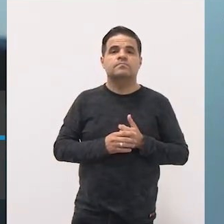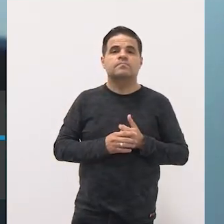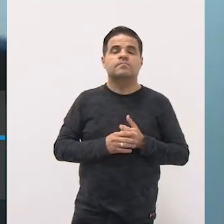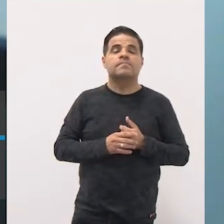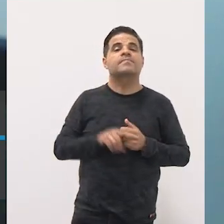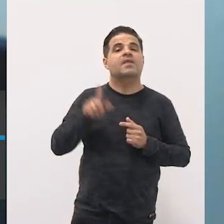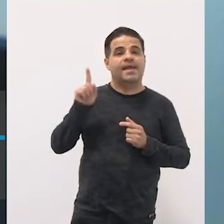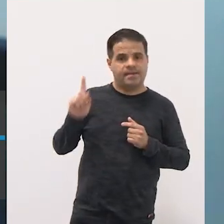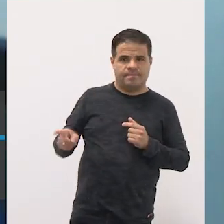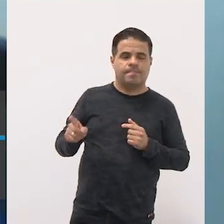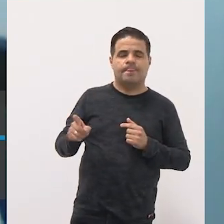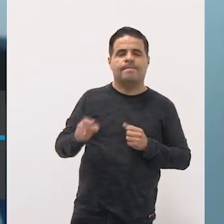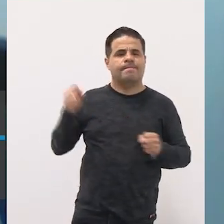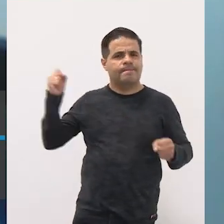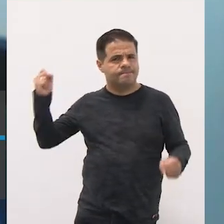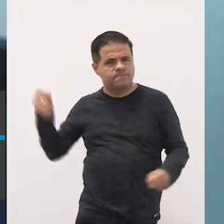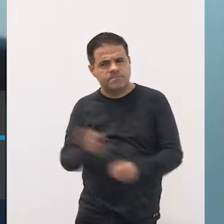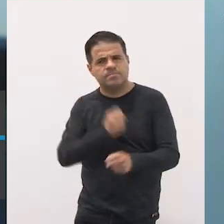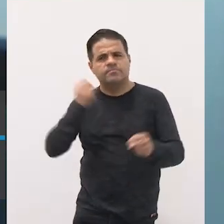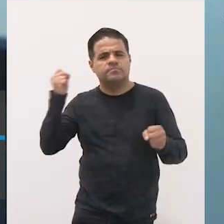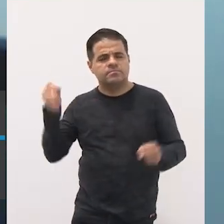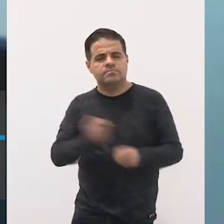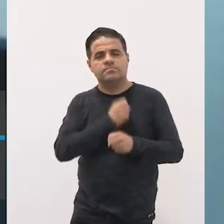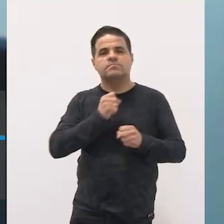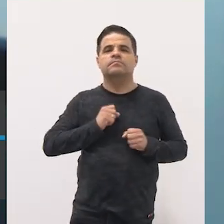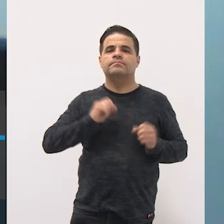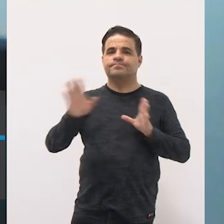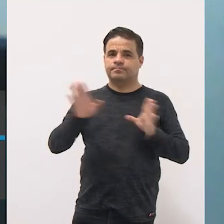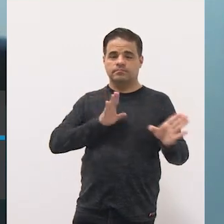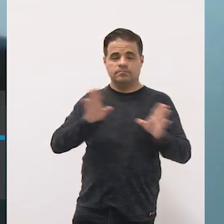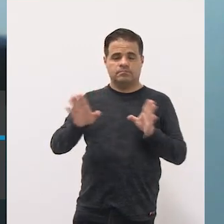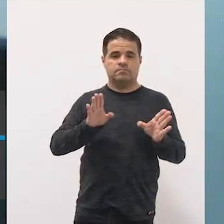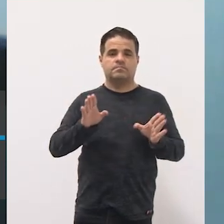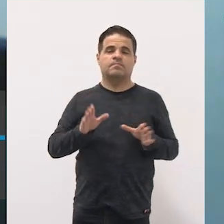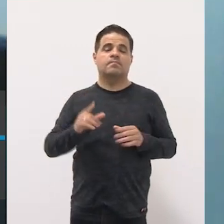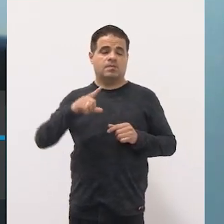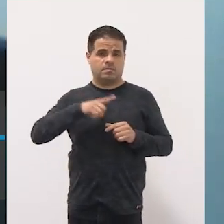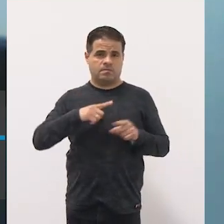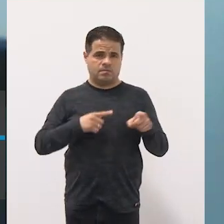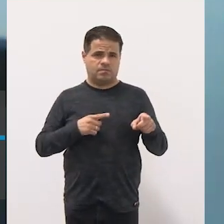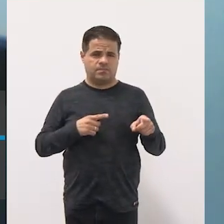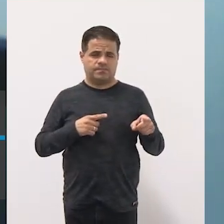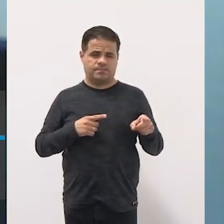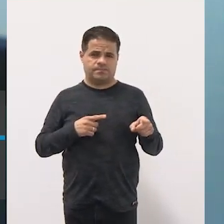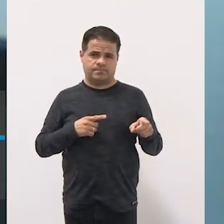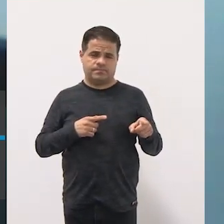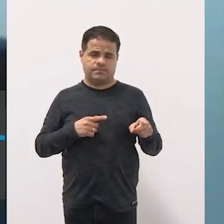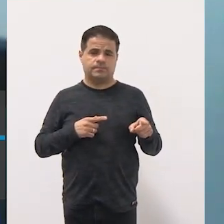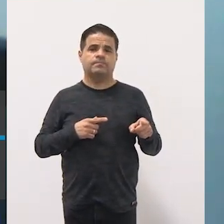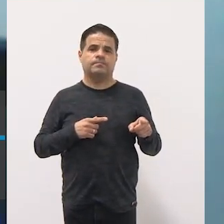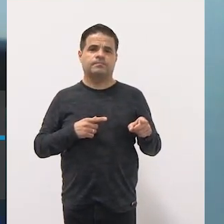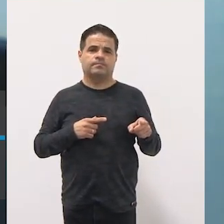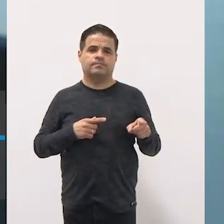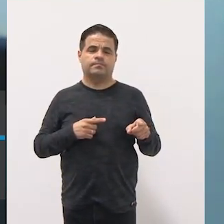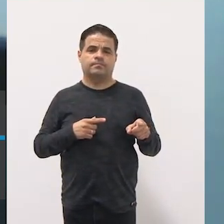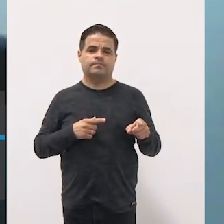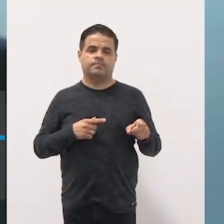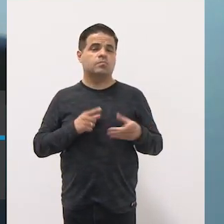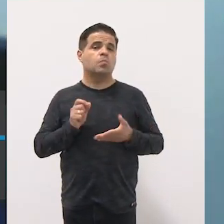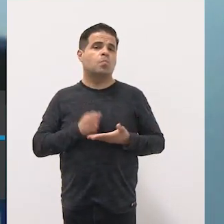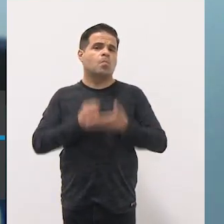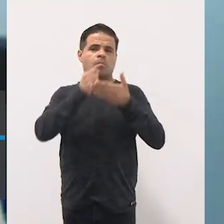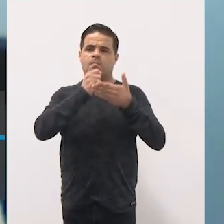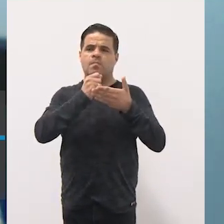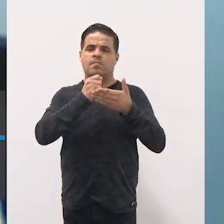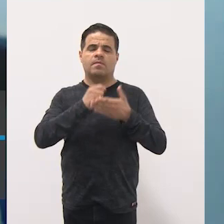E essa construção da acessibilidade, você tem o que leva,